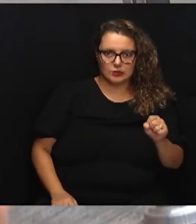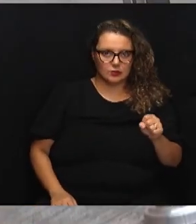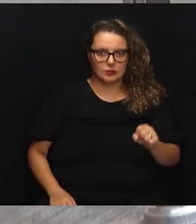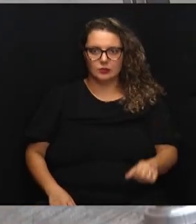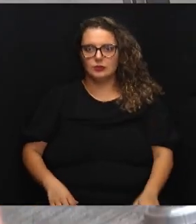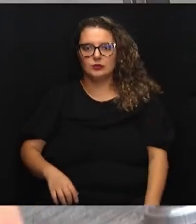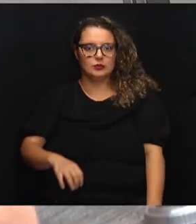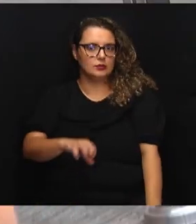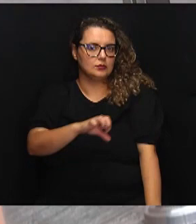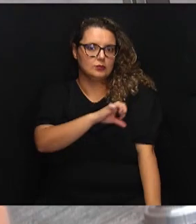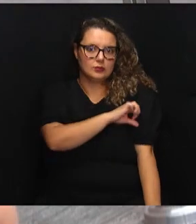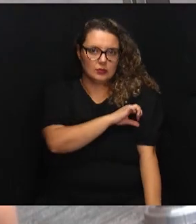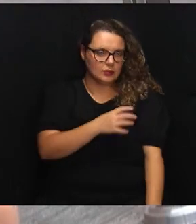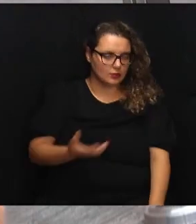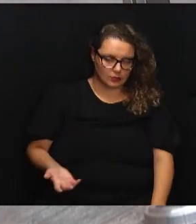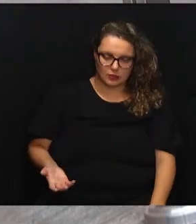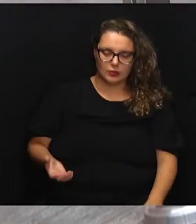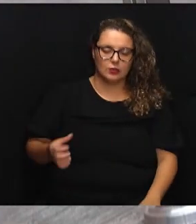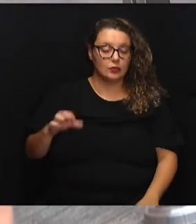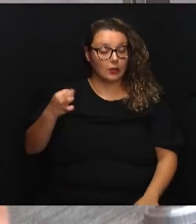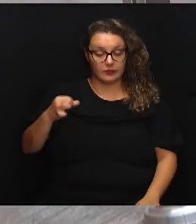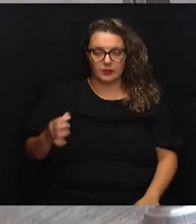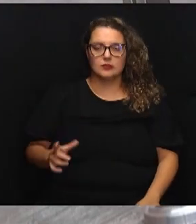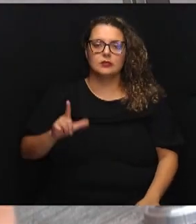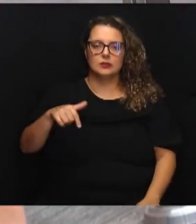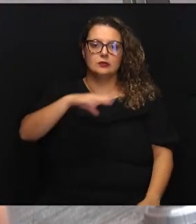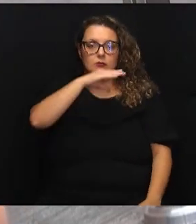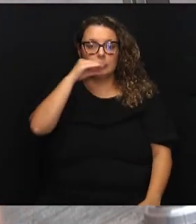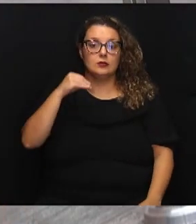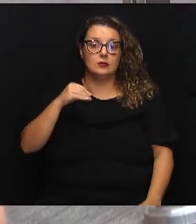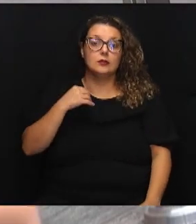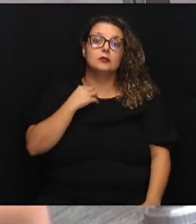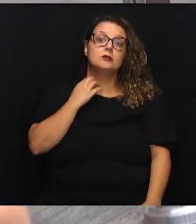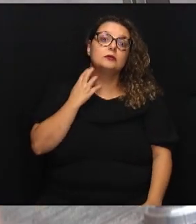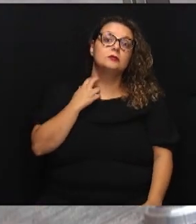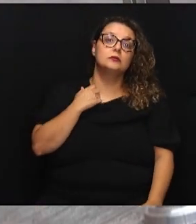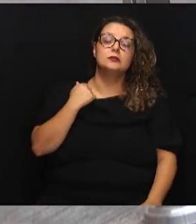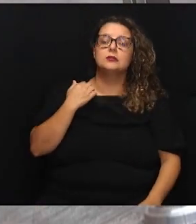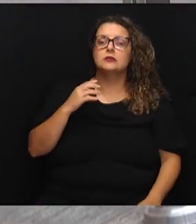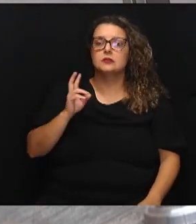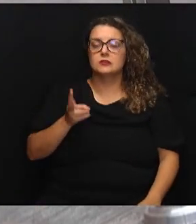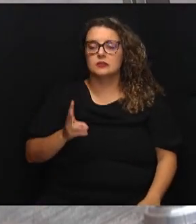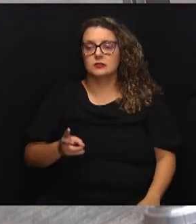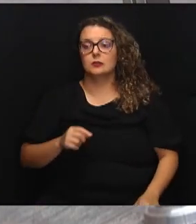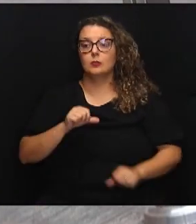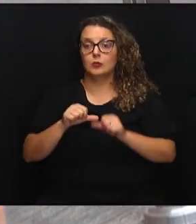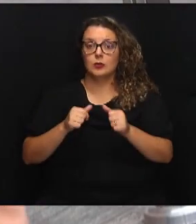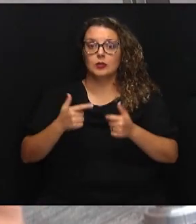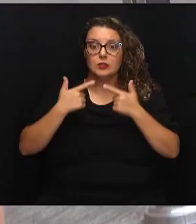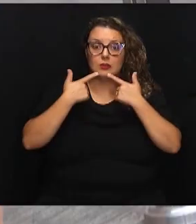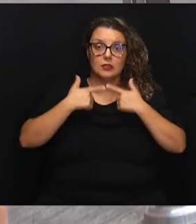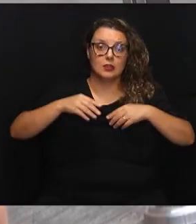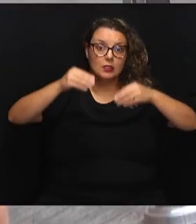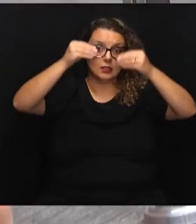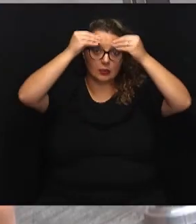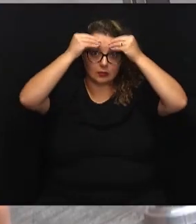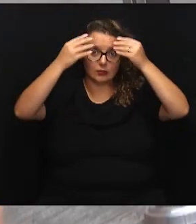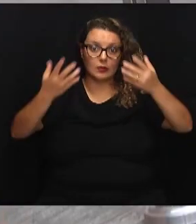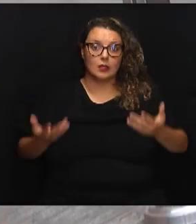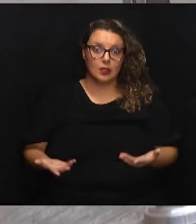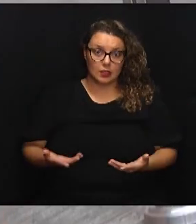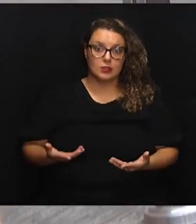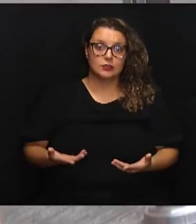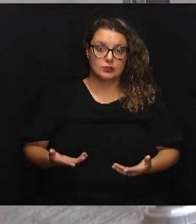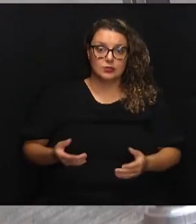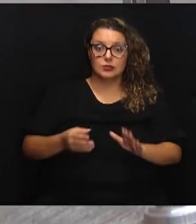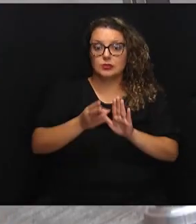para 8 a 10 anos, né, e depois mais a pré-adolescência e os adolescentes. E sempre tem uma mudança de linguagem, uma mudança de conteúdo, de forma que eles consigam